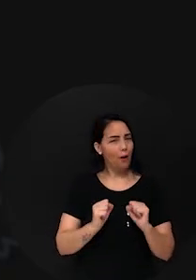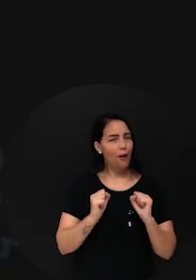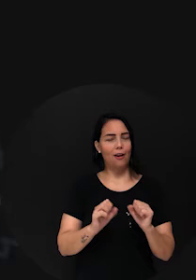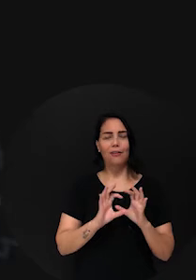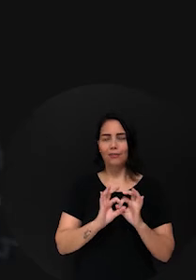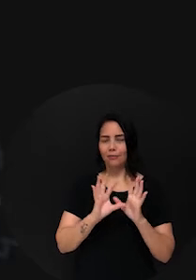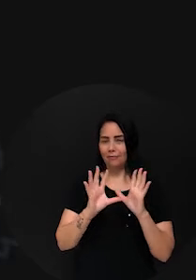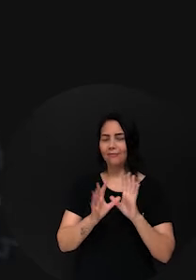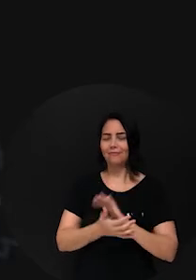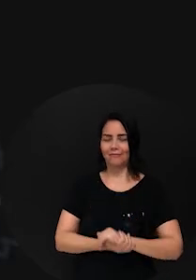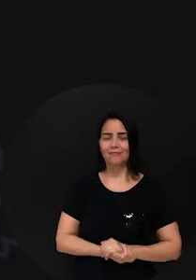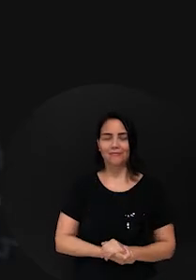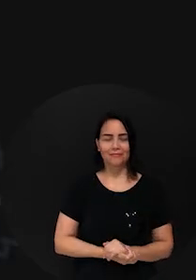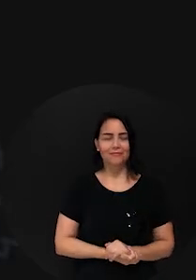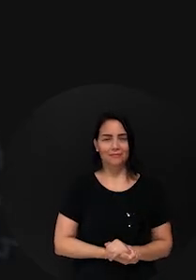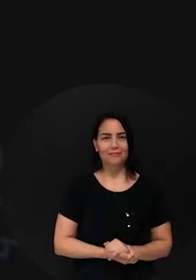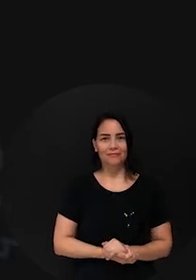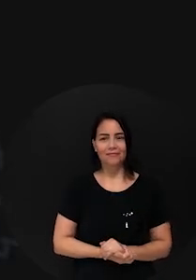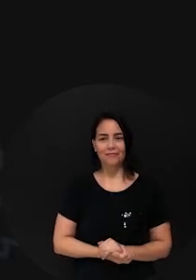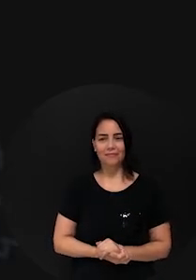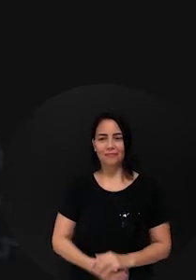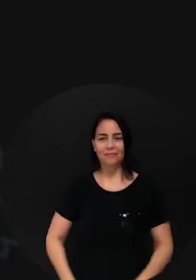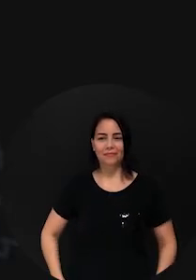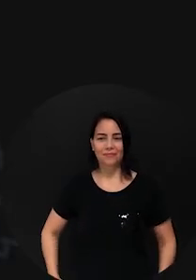Pode. Pode o filho, pode